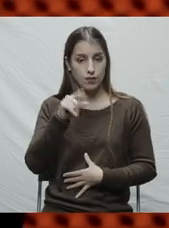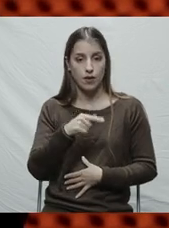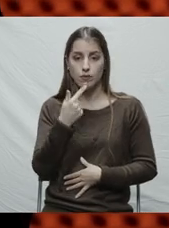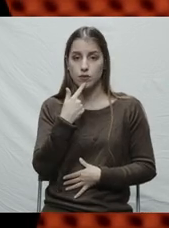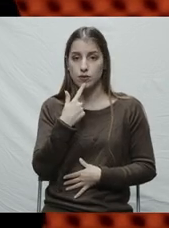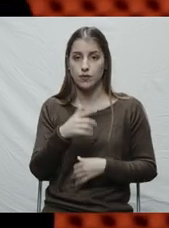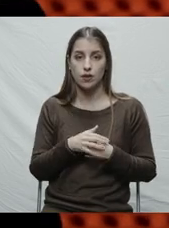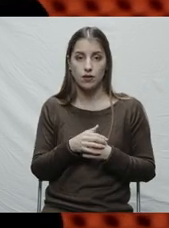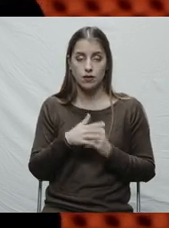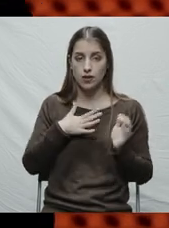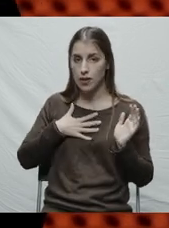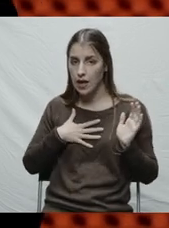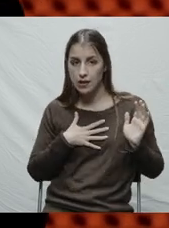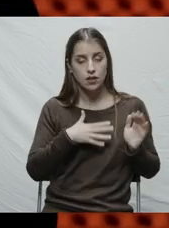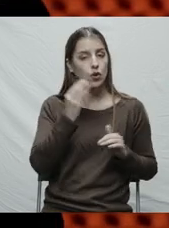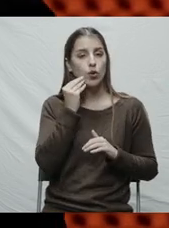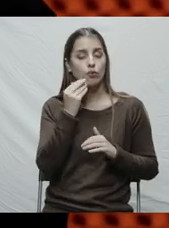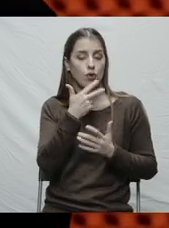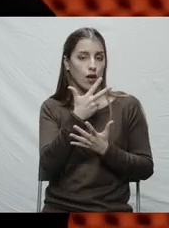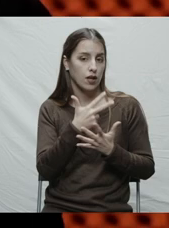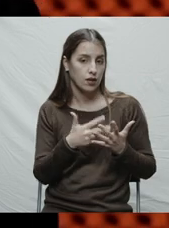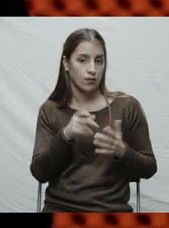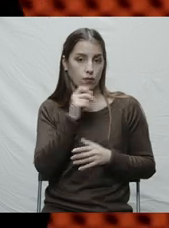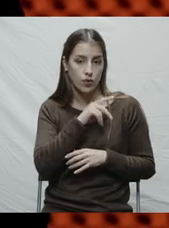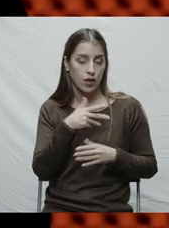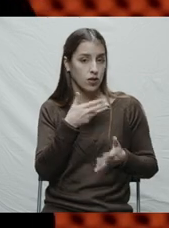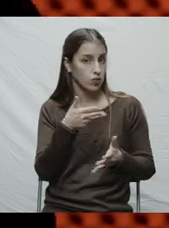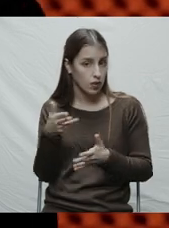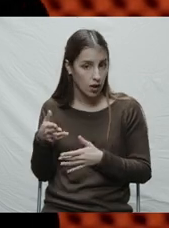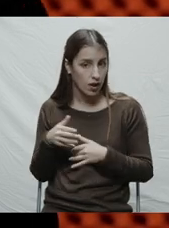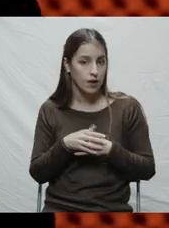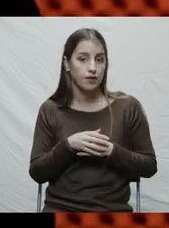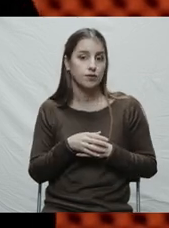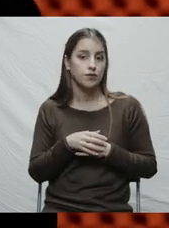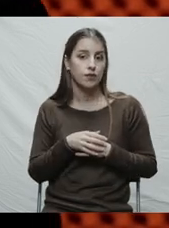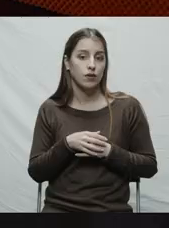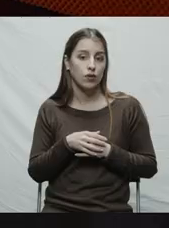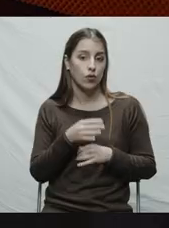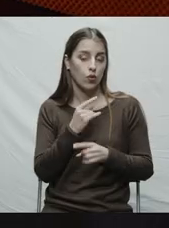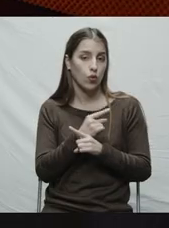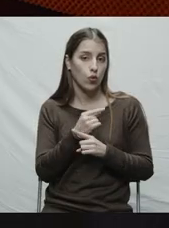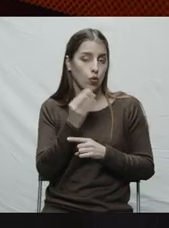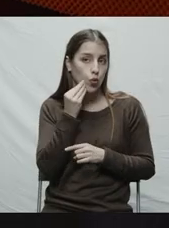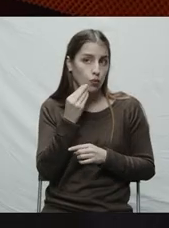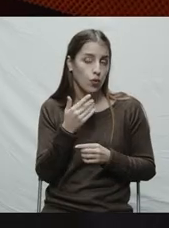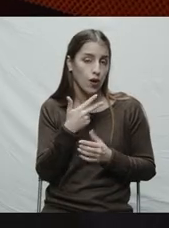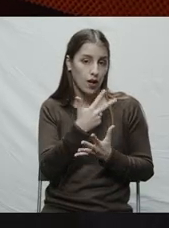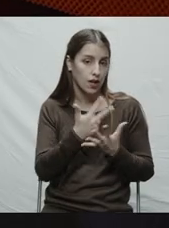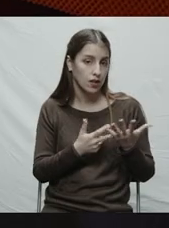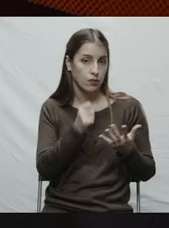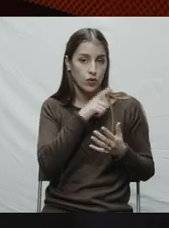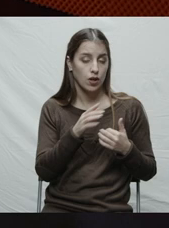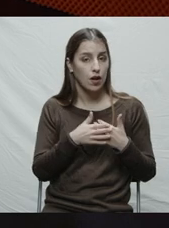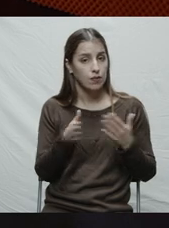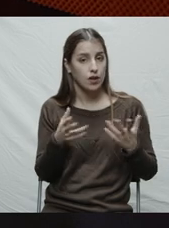que era terapia pela dança, como é que a arte poderia, de certa maneira, abrir novas perspectivas, às vezes,